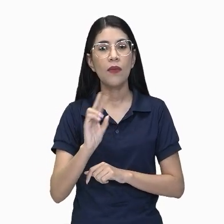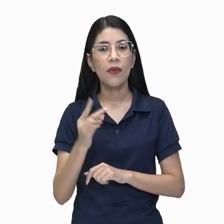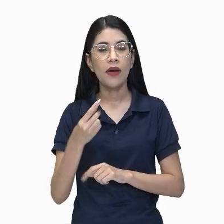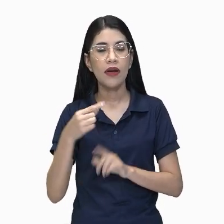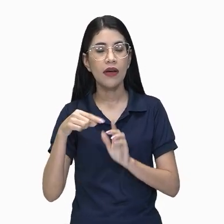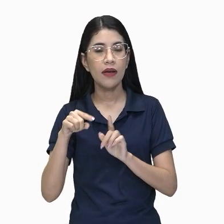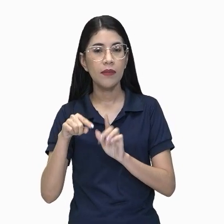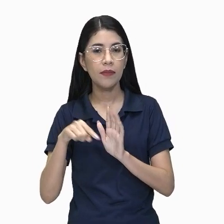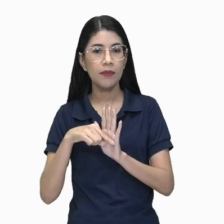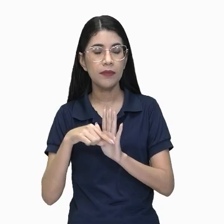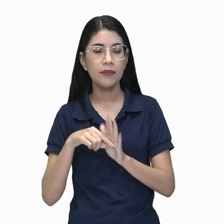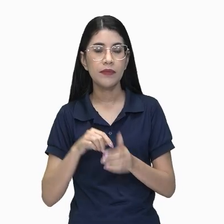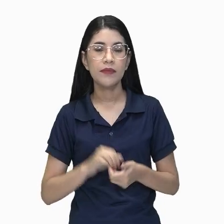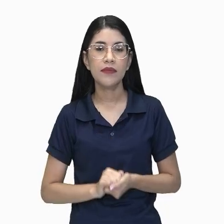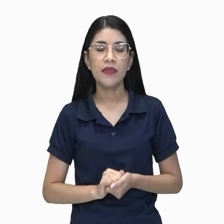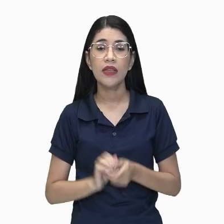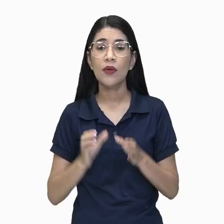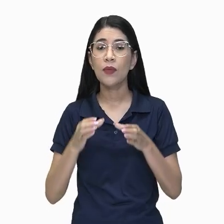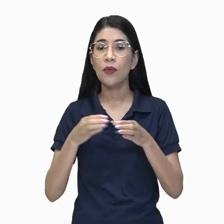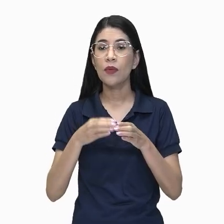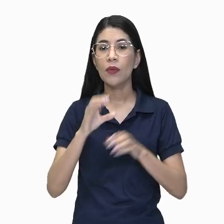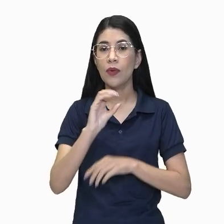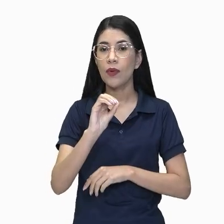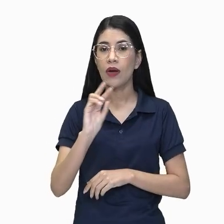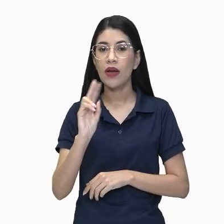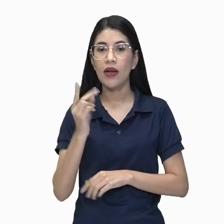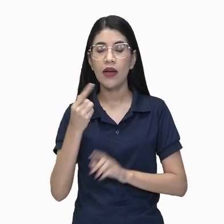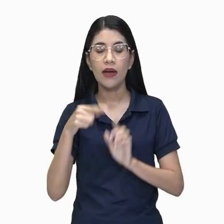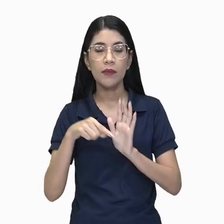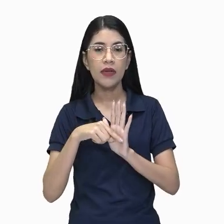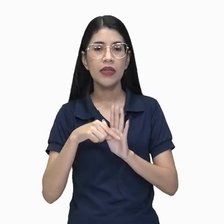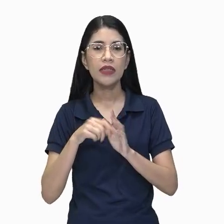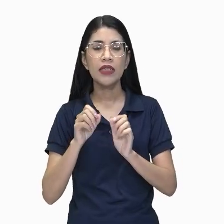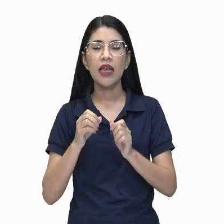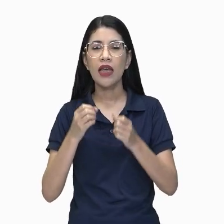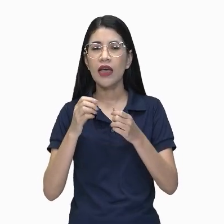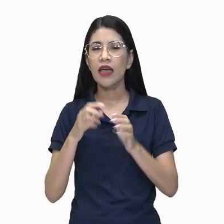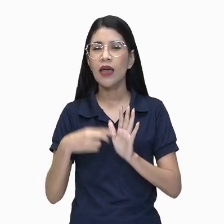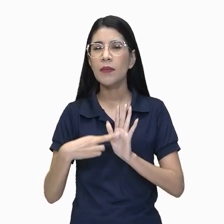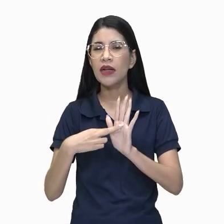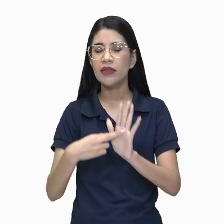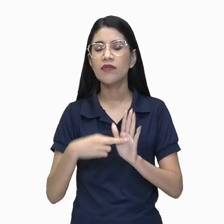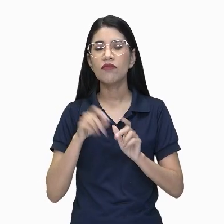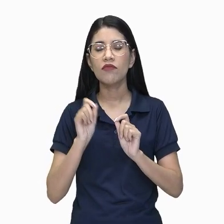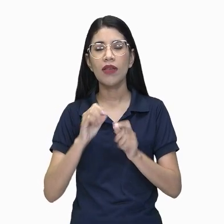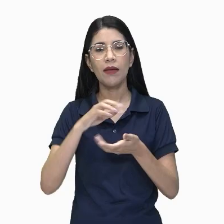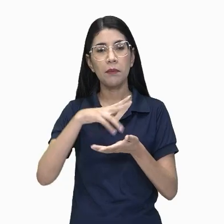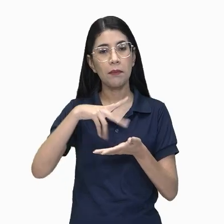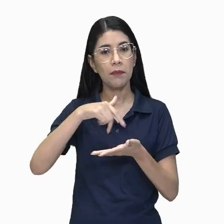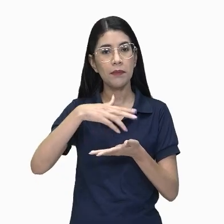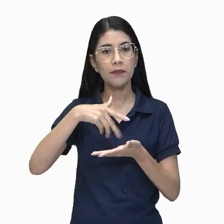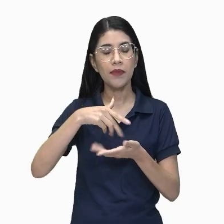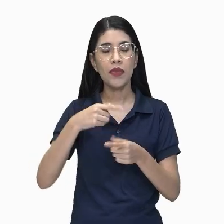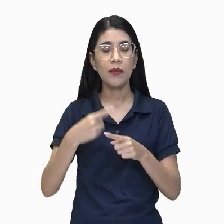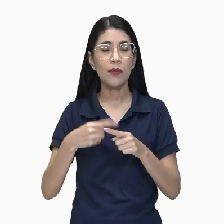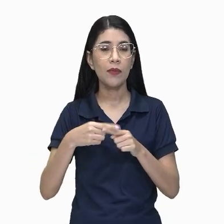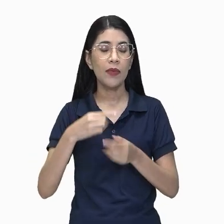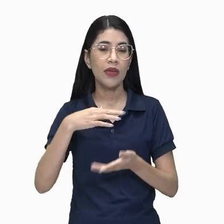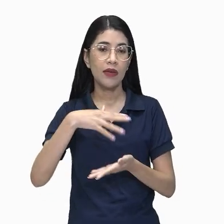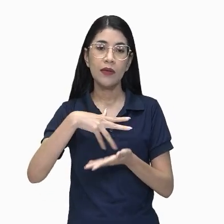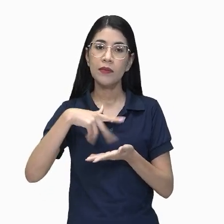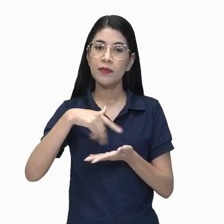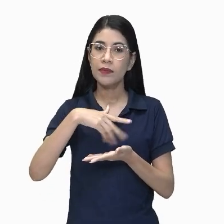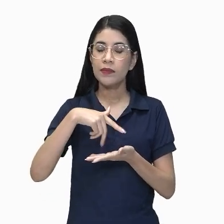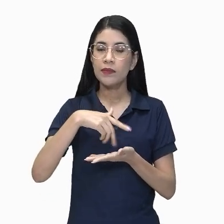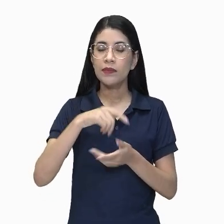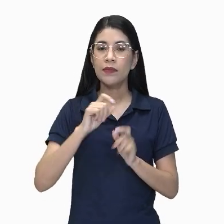grupo ali, OH, é um grupo que diz, olha, eu sou uma base, tá? Porque as bases, elas